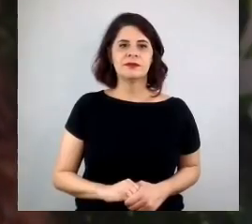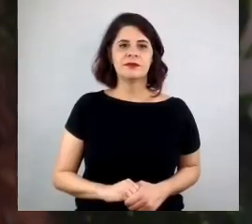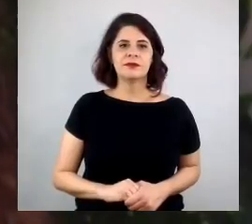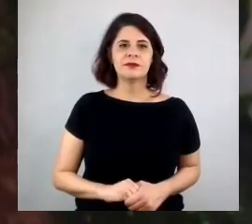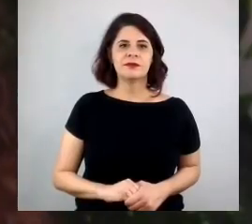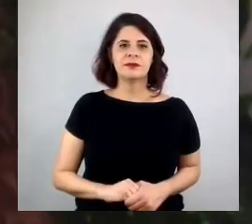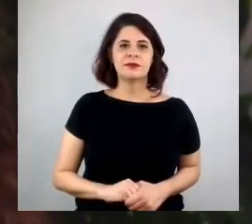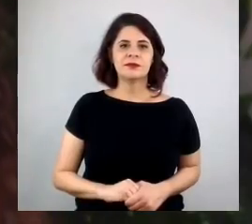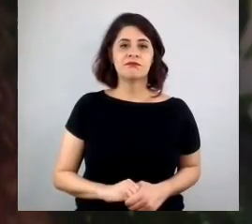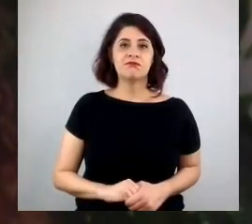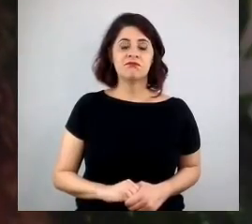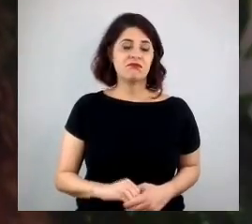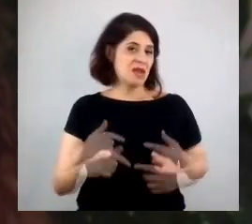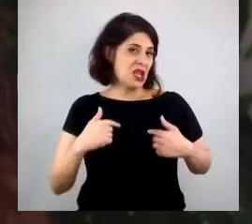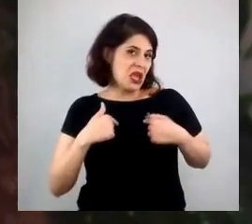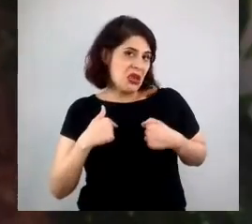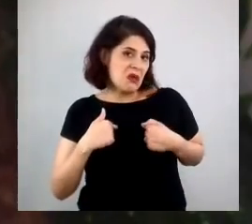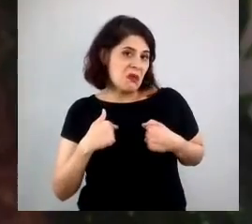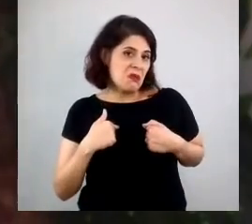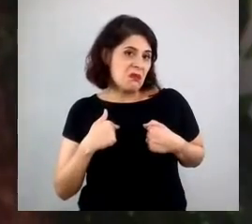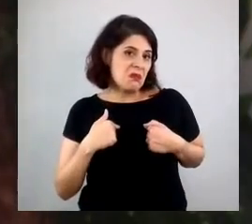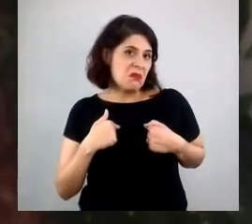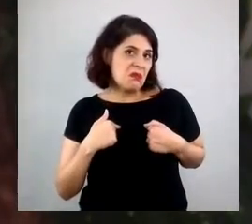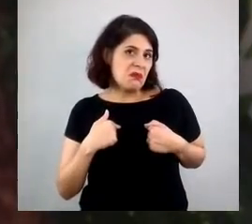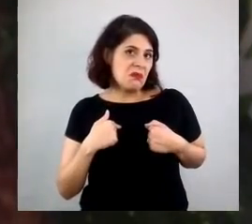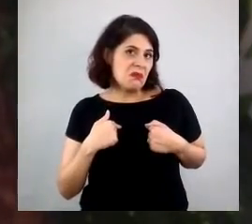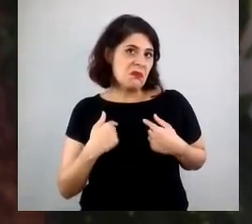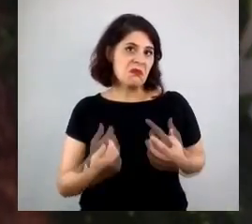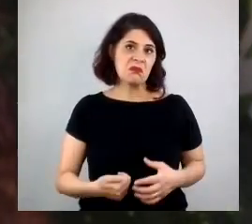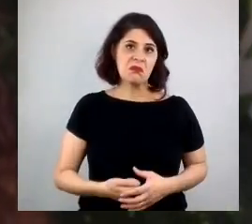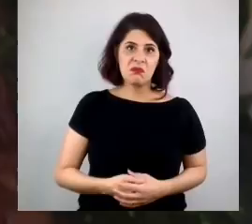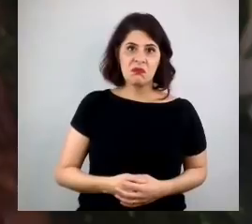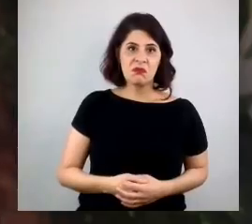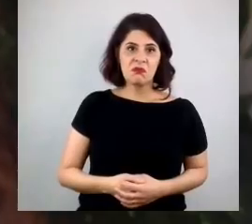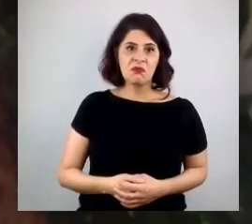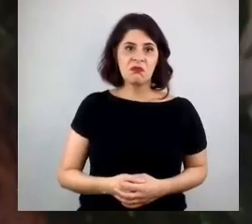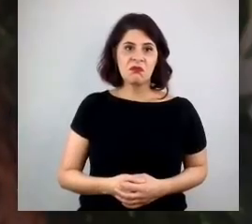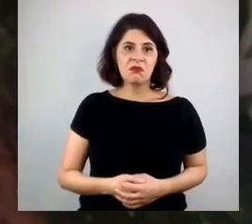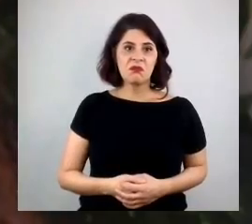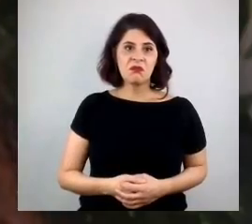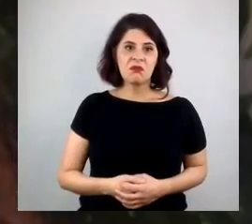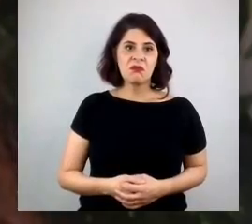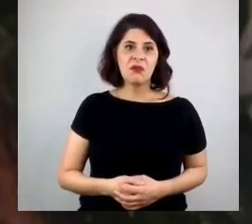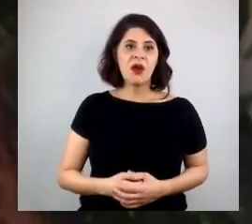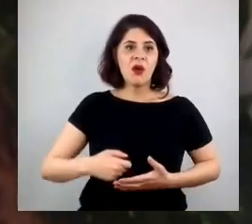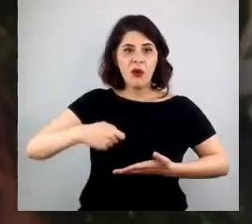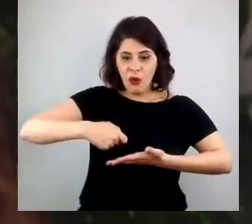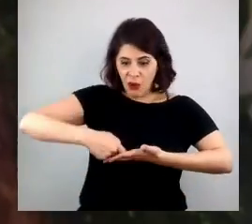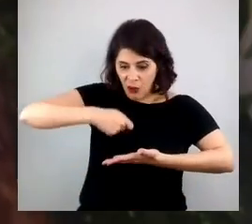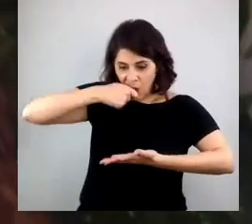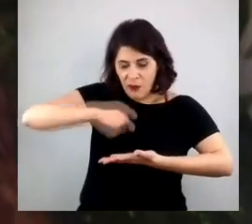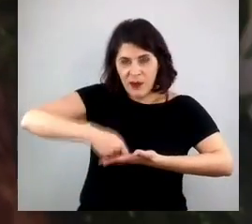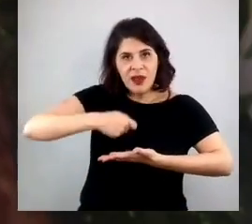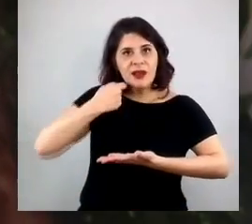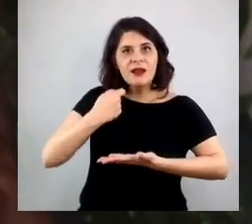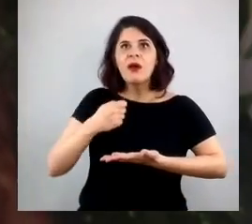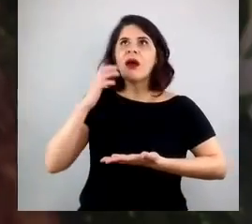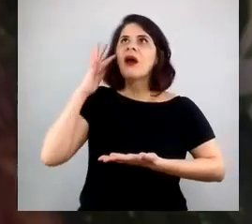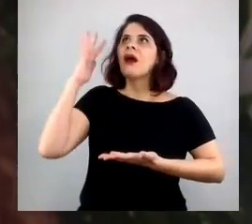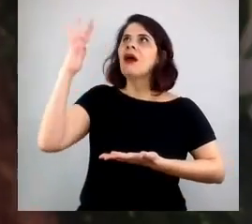Eu comendo o que eu sonhei. Eu estou na sala